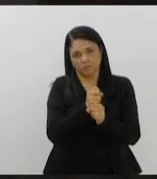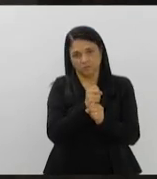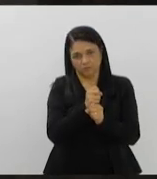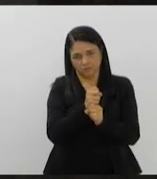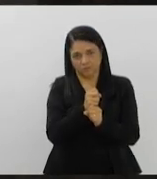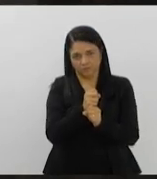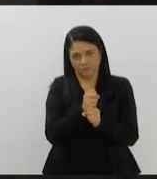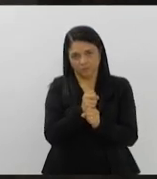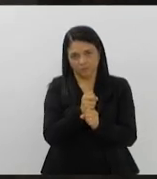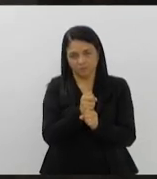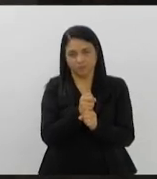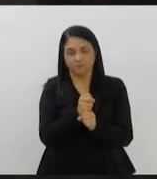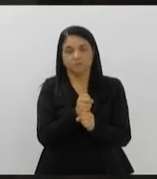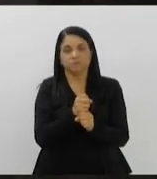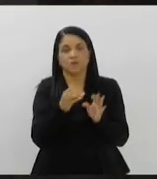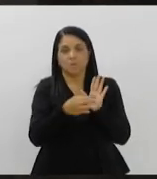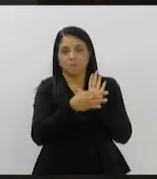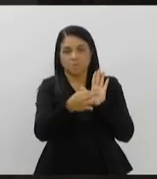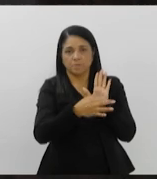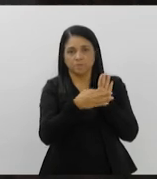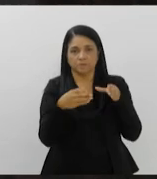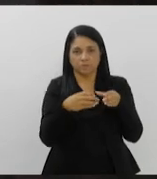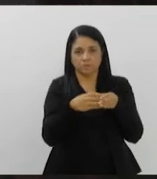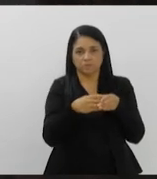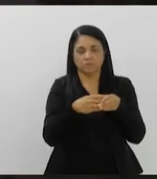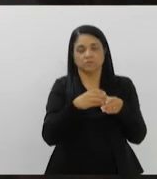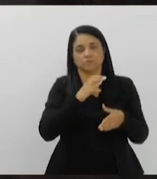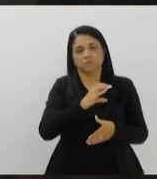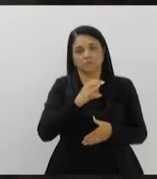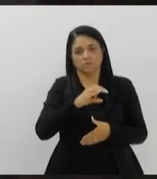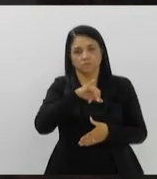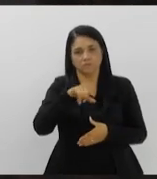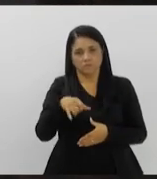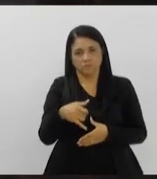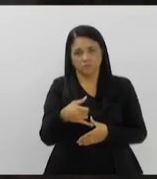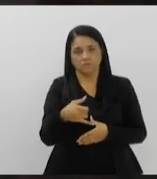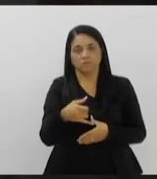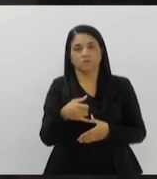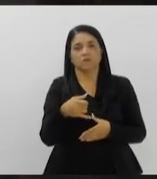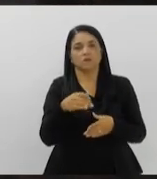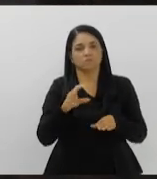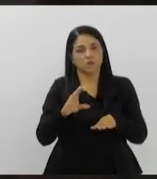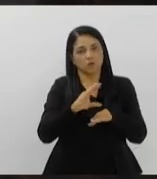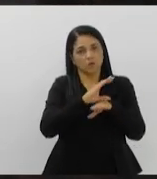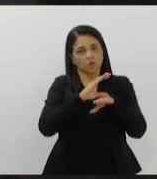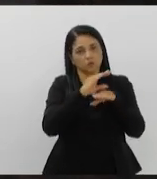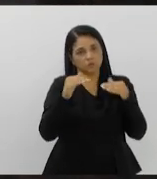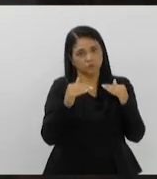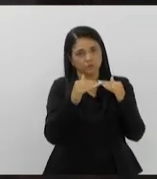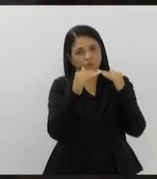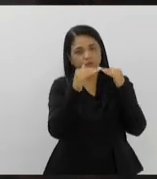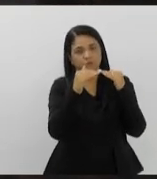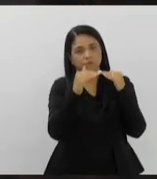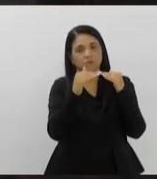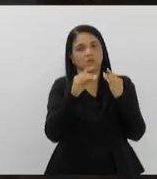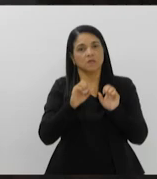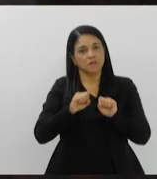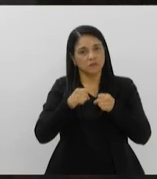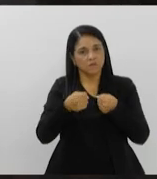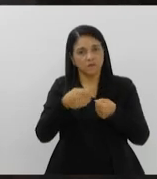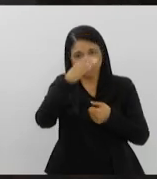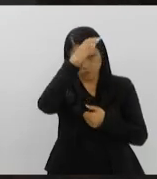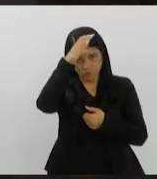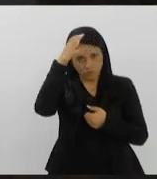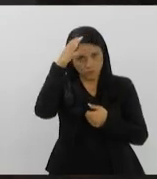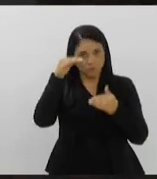menciona. Pareceres das comissões Constituição e Justiça, pela constitucionalidade, de defesa do